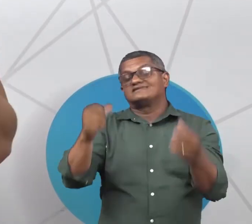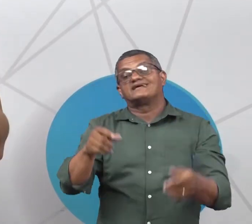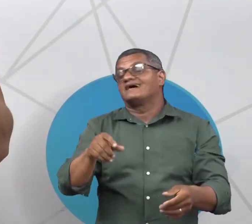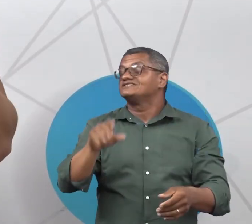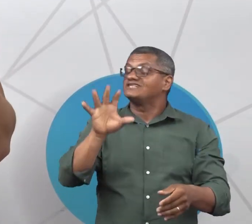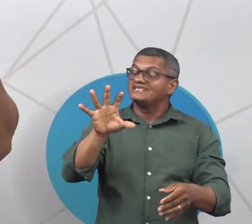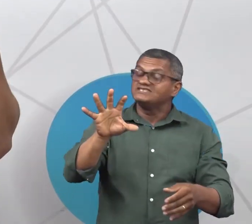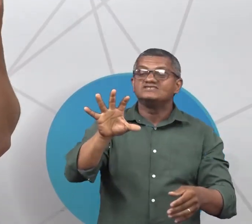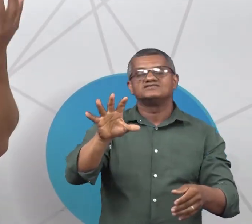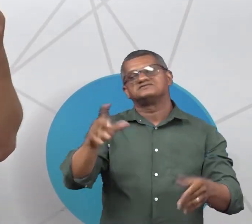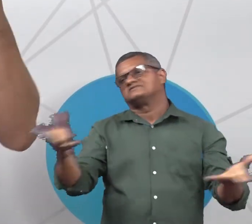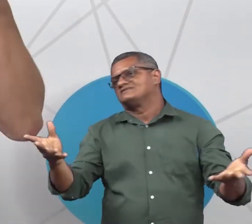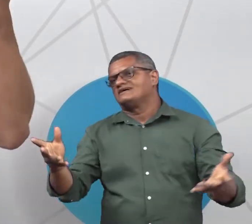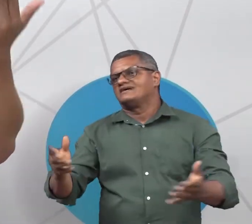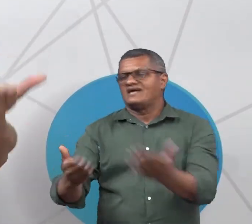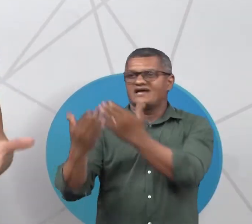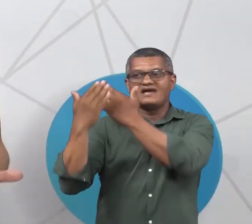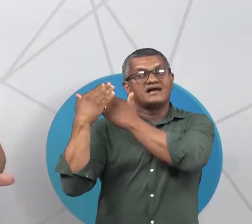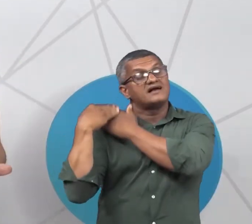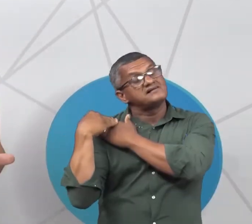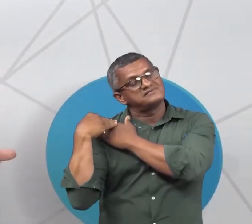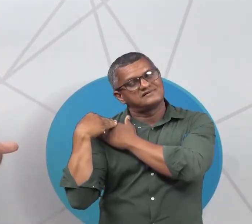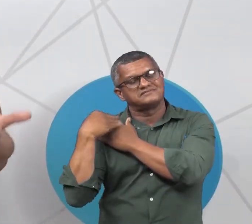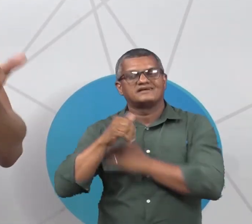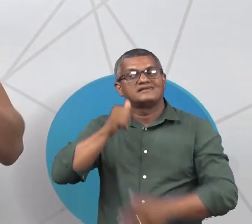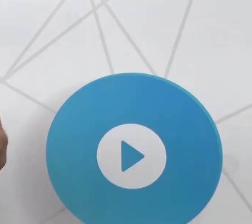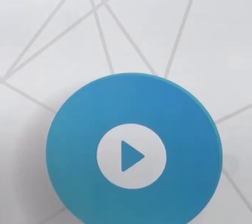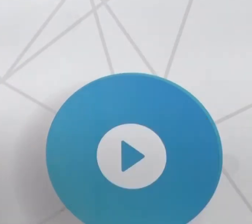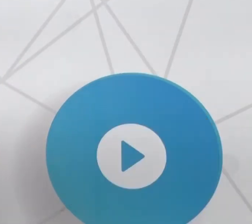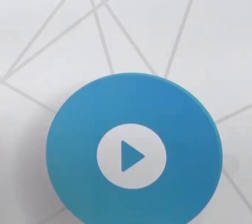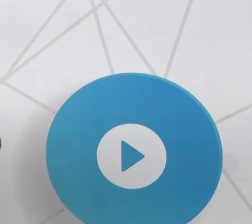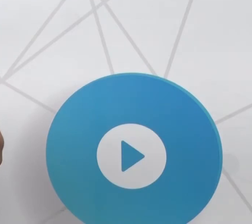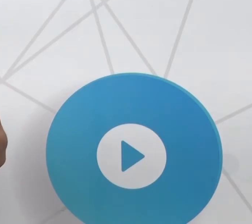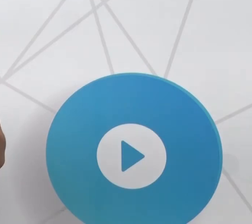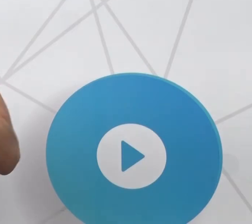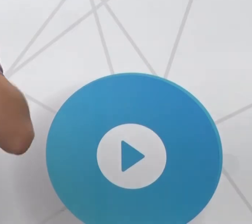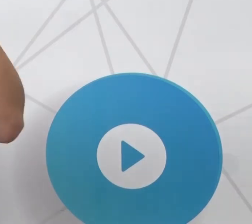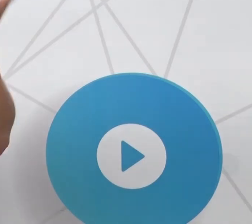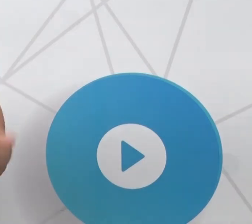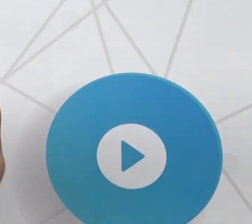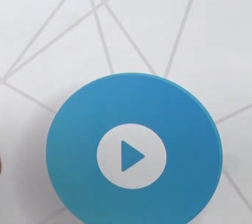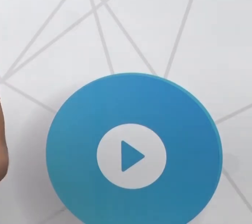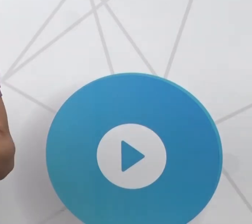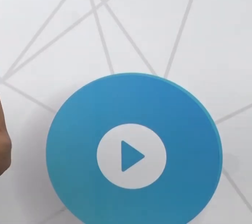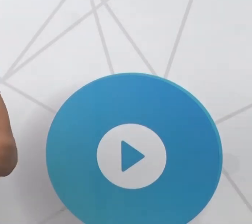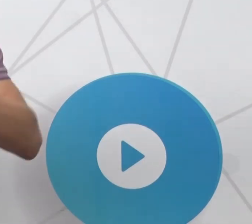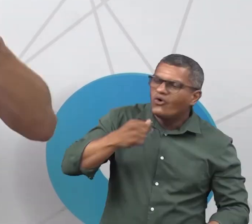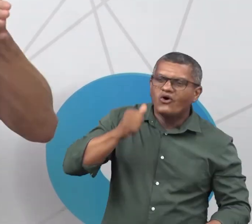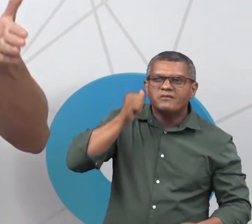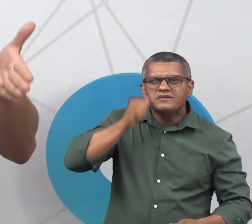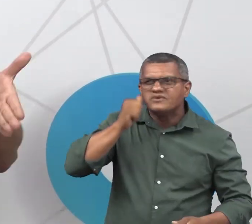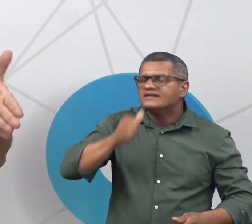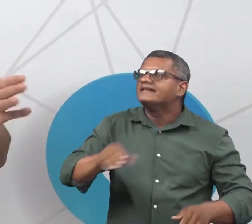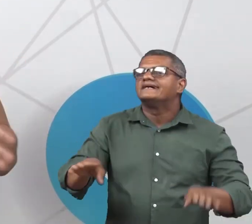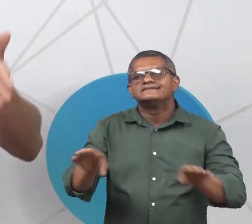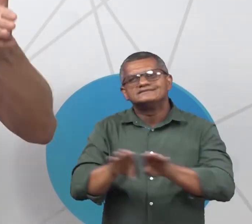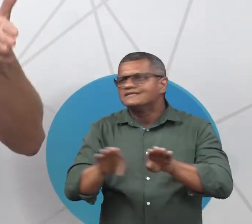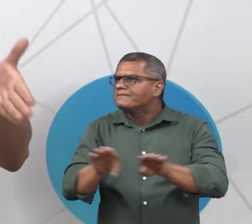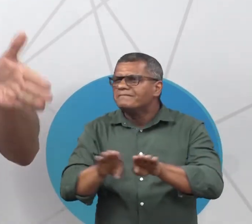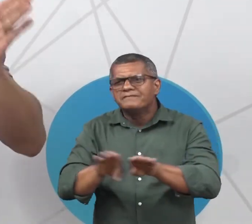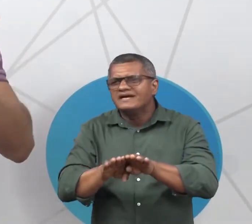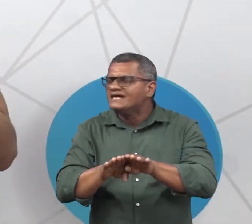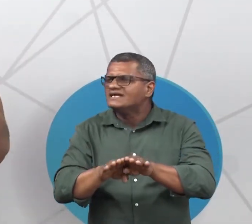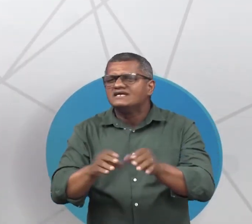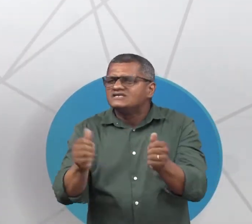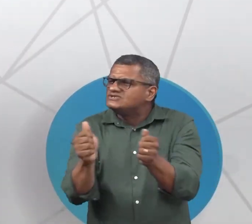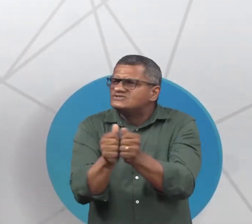tarefa exclusivamente feminina, sendo que não é. Homens e mulheres podem participar,